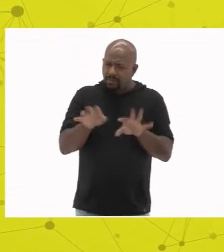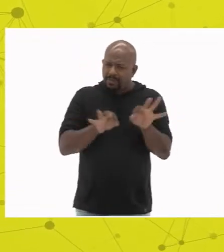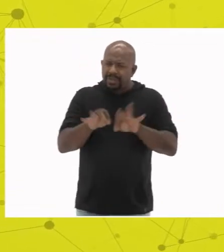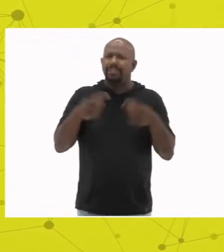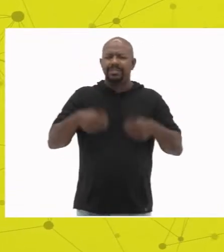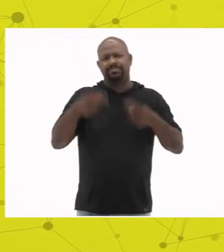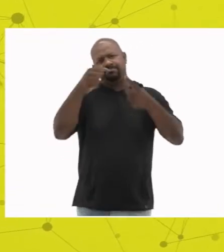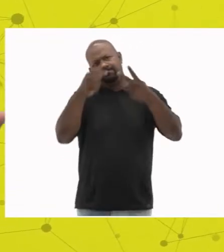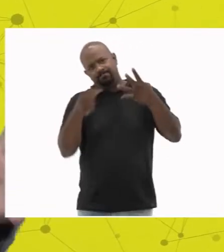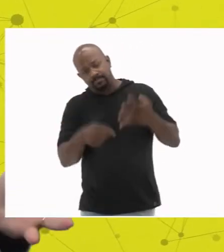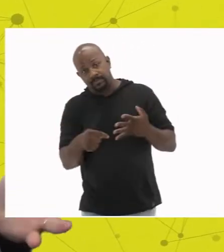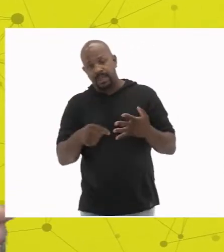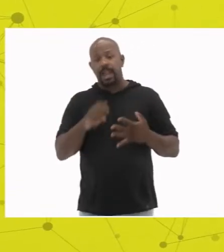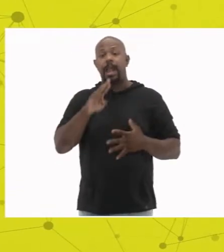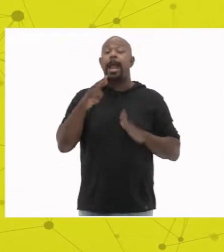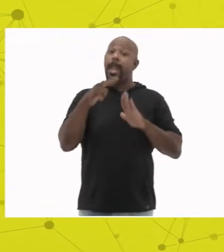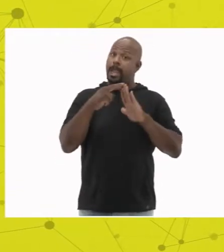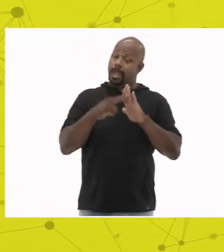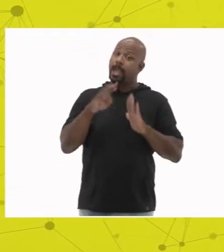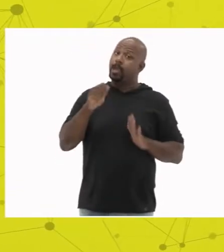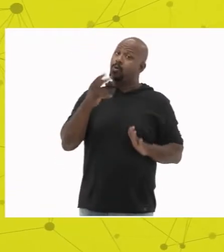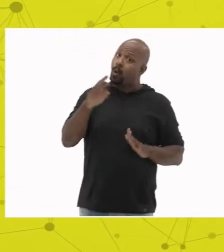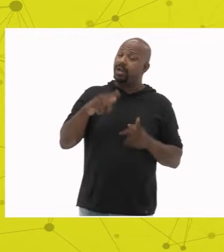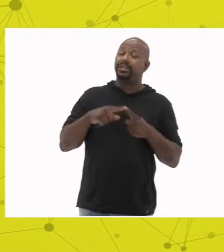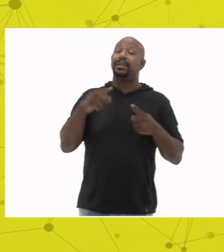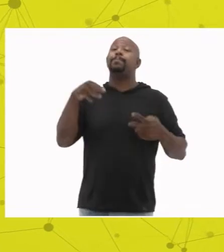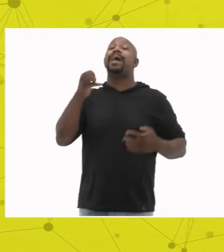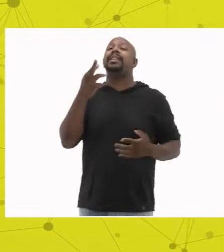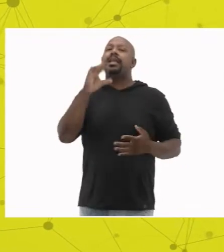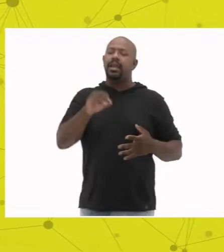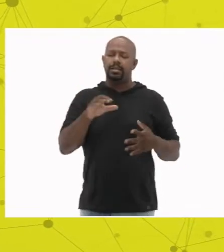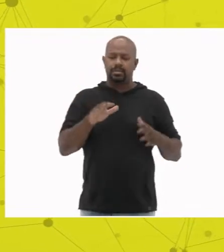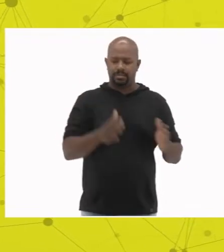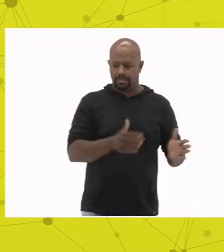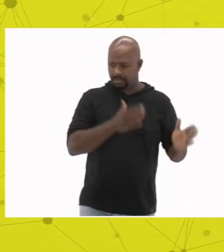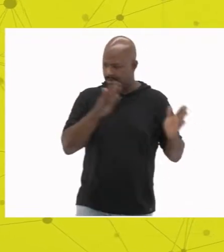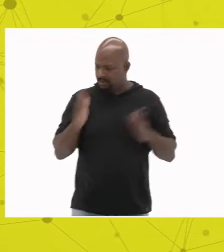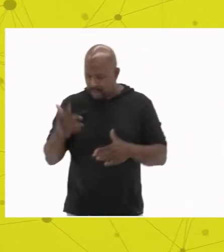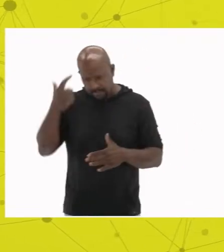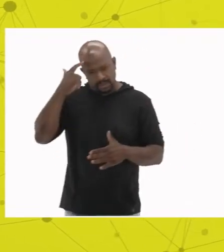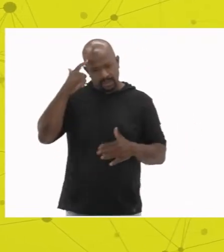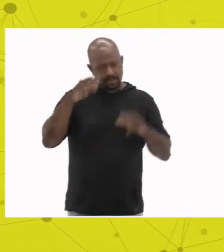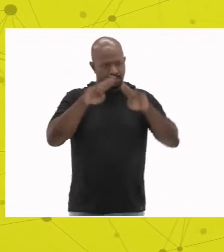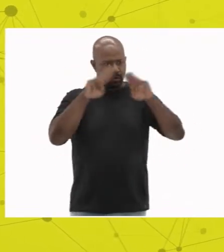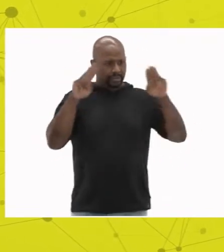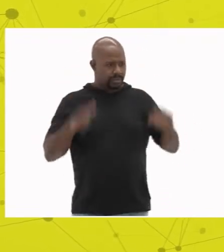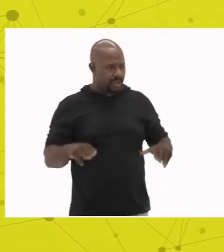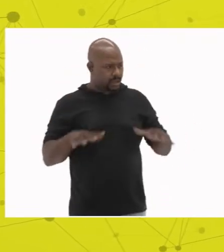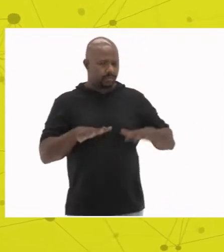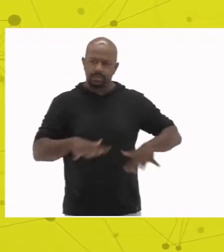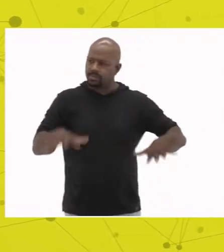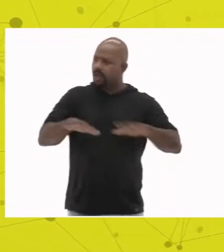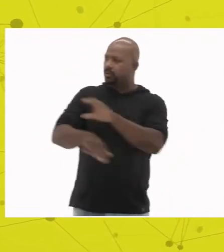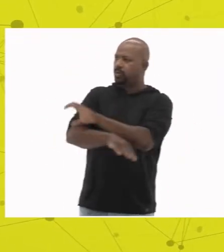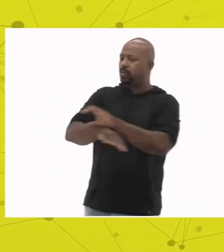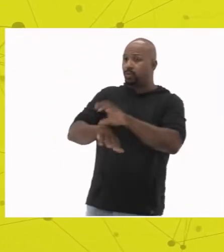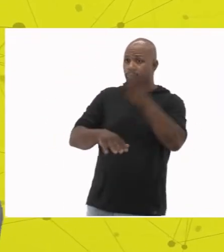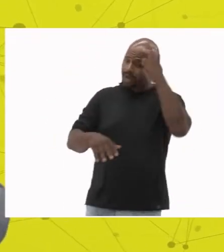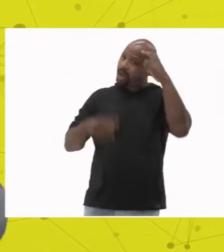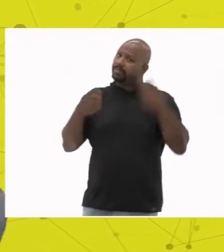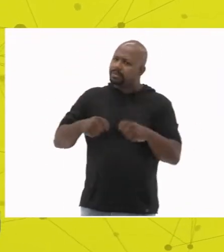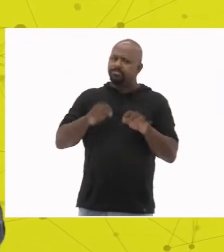exige a definição de rigores e métricas. Em se tratando de museus e espaços culturais, espera-se que sejam